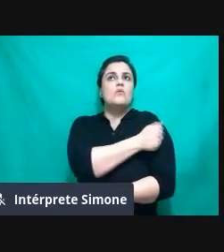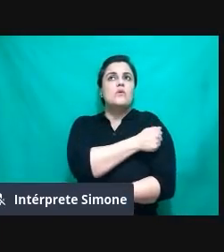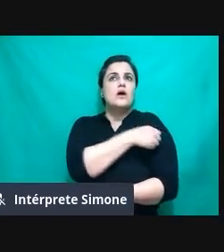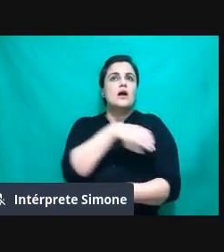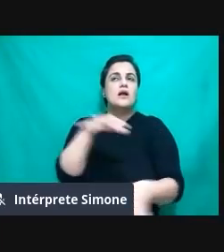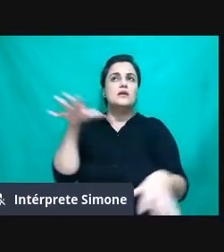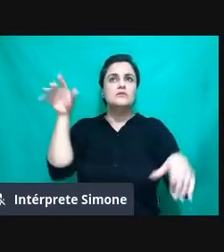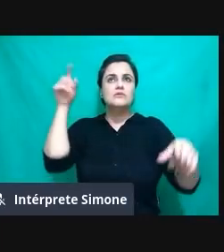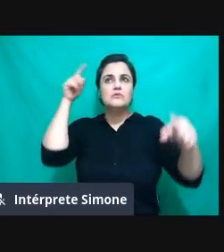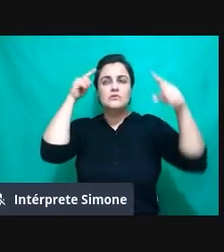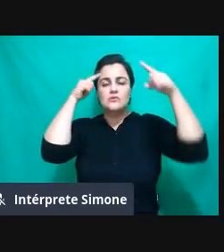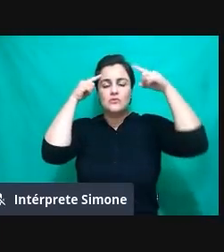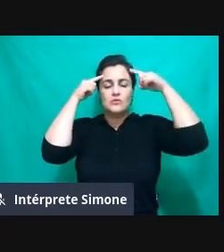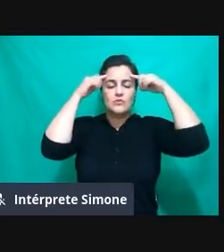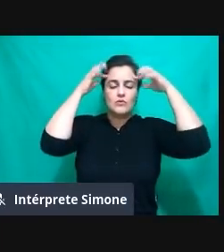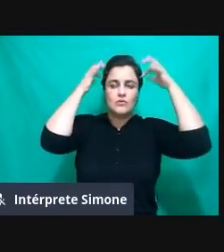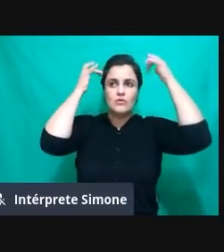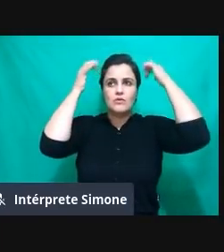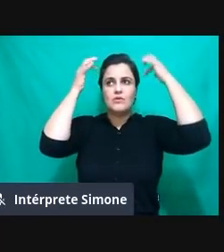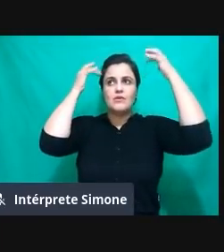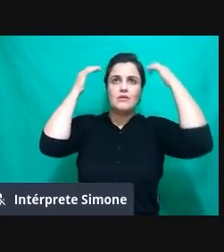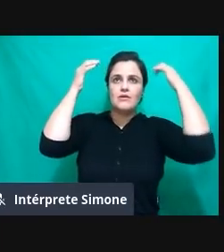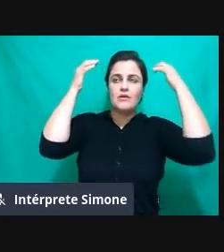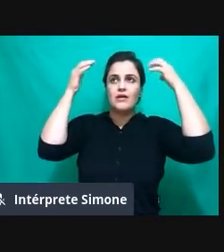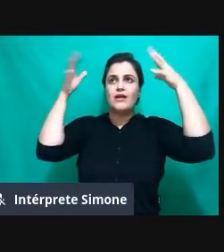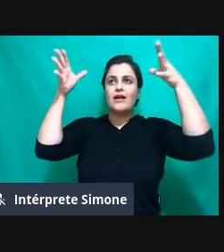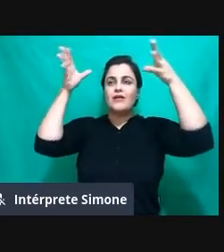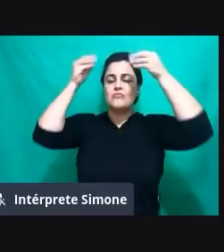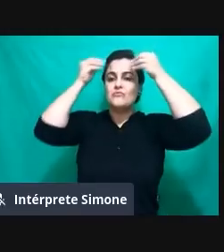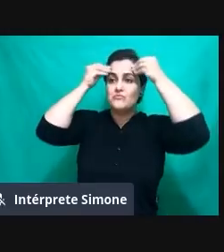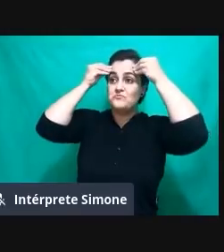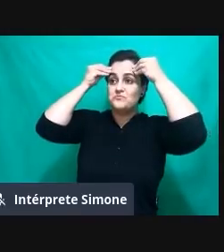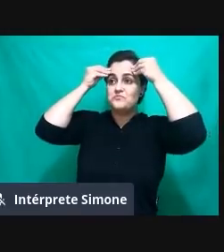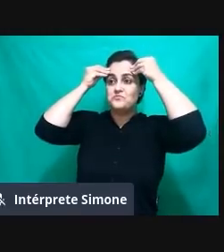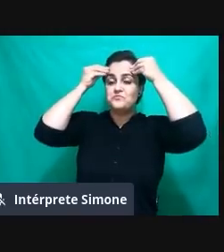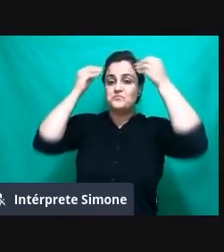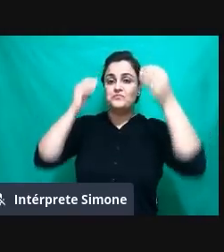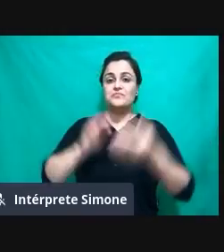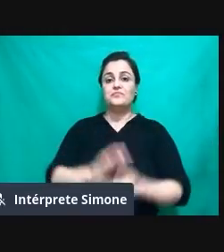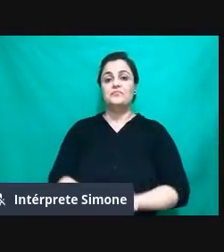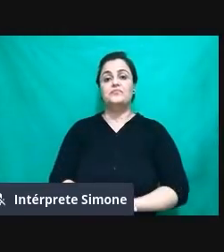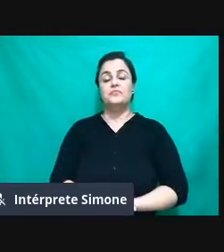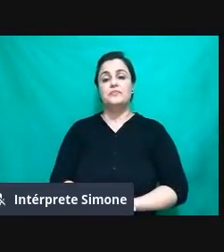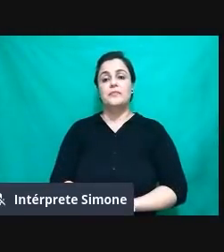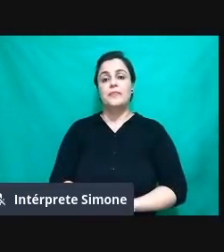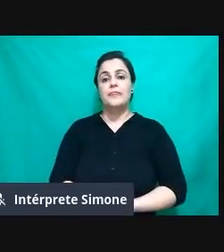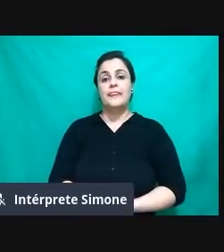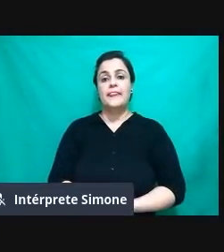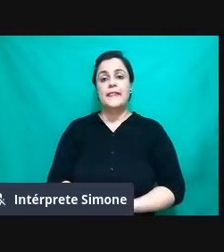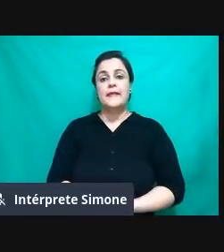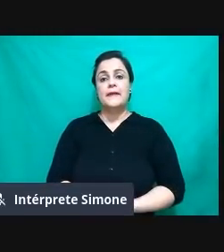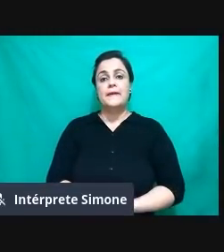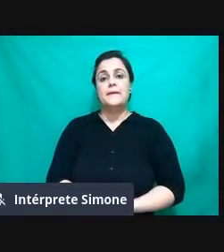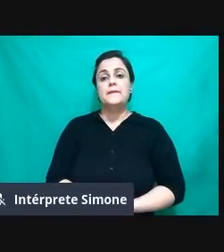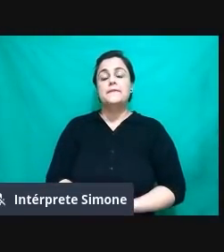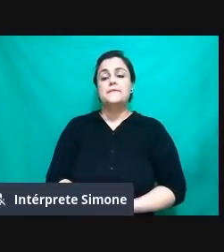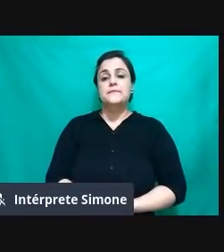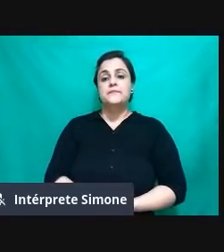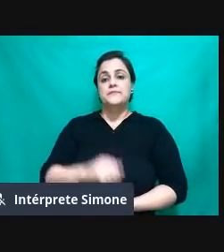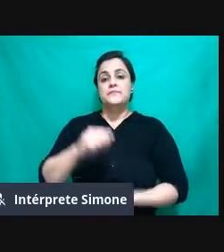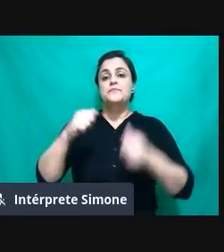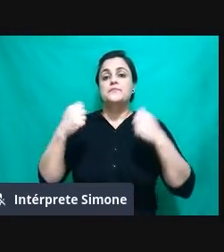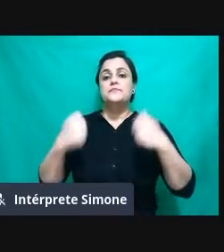de regularidade, tá? E não esquecendo que a aula, ela é